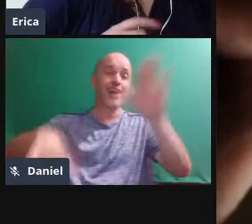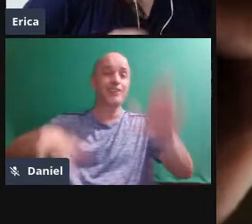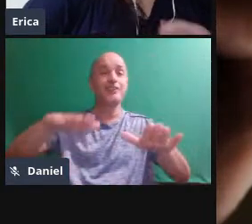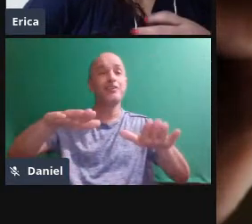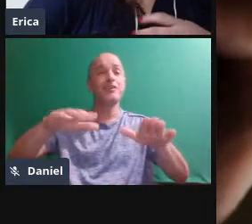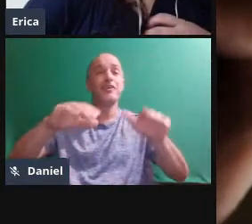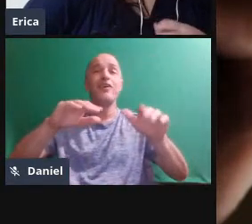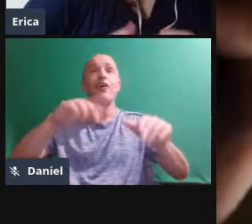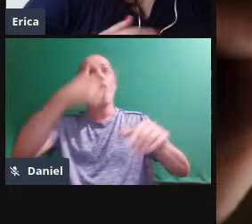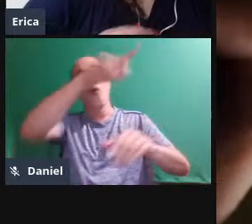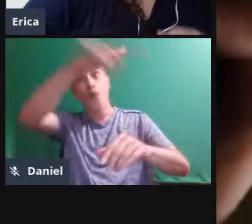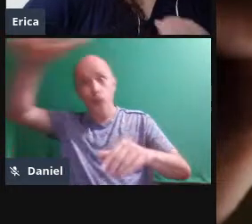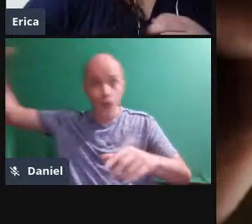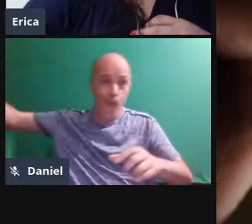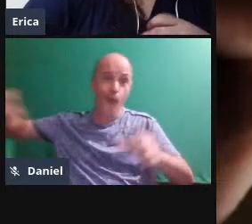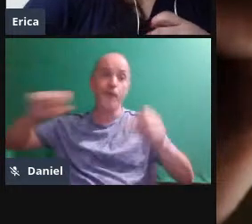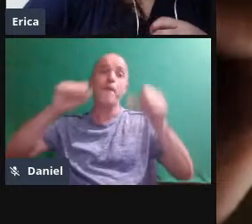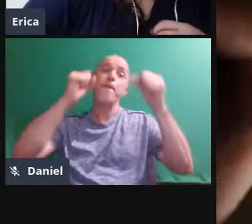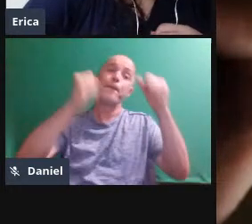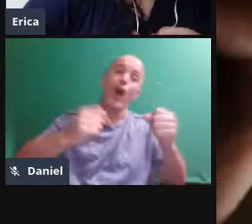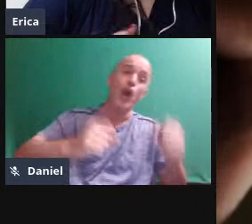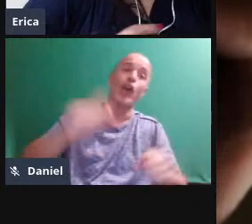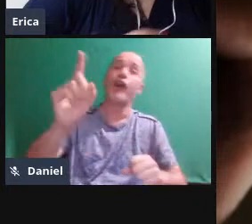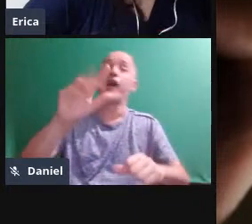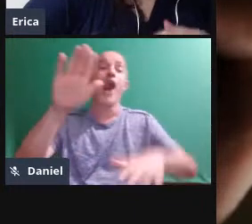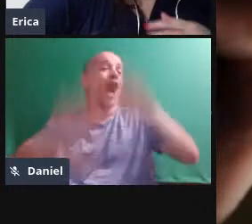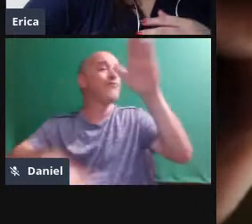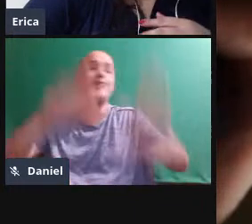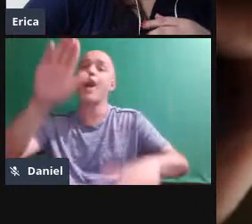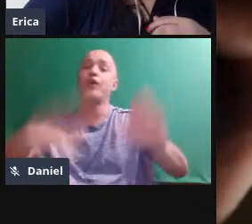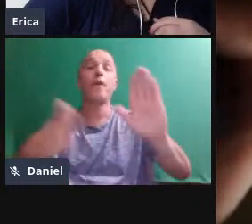Ela não substitui a modalidade escrita da língua portuguesa.